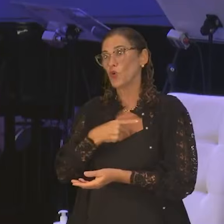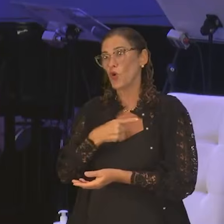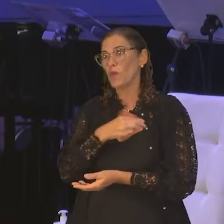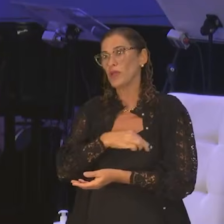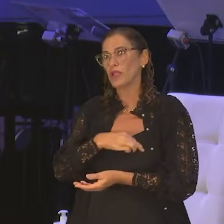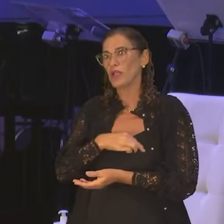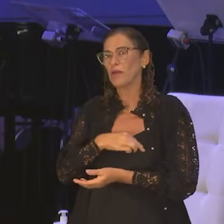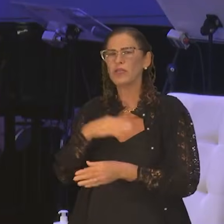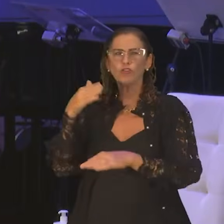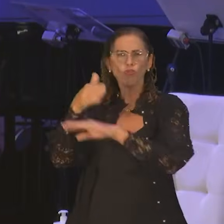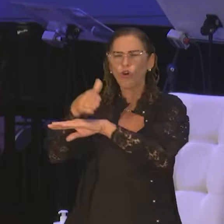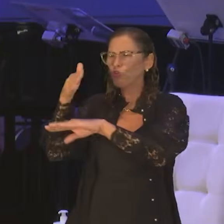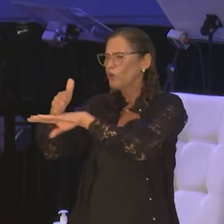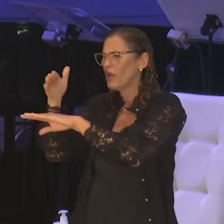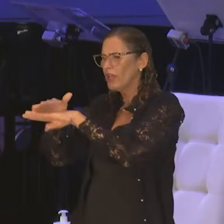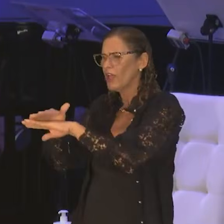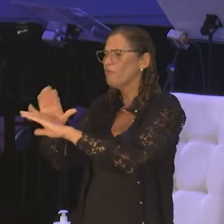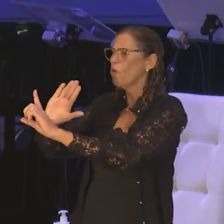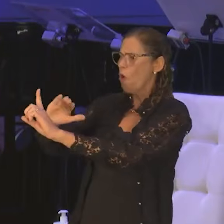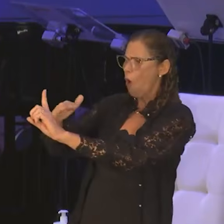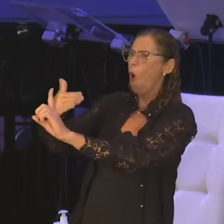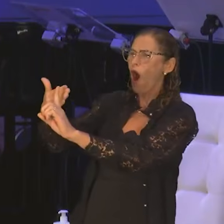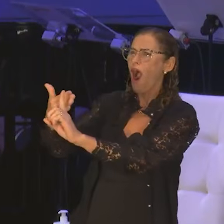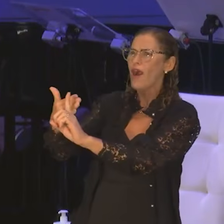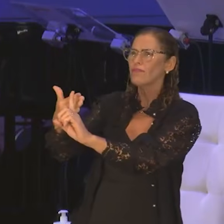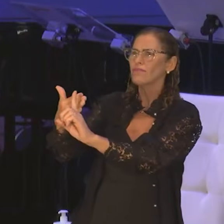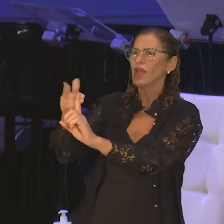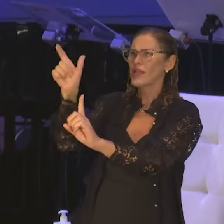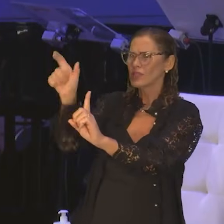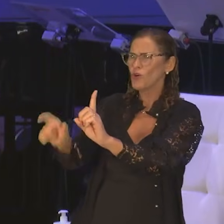eu vou honrar esse homem.